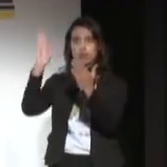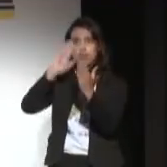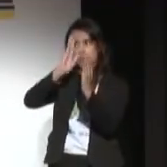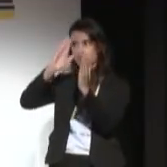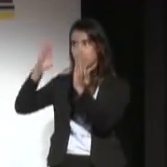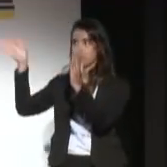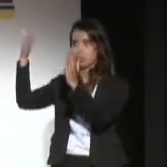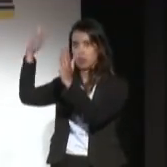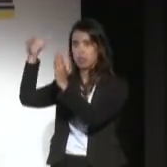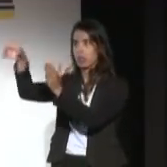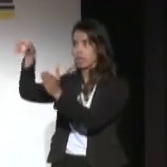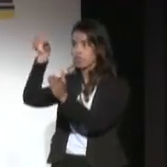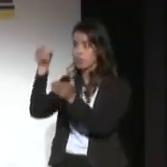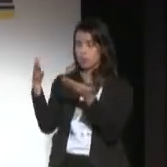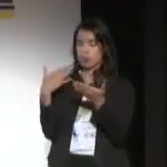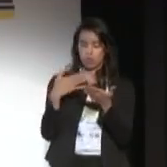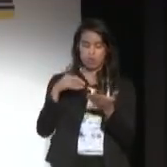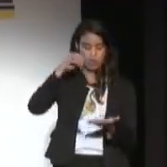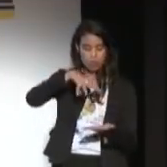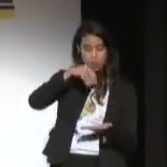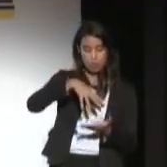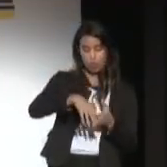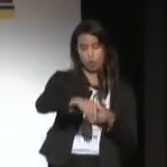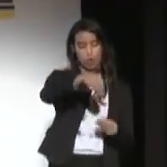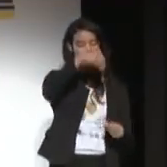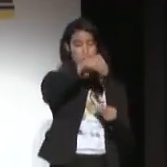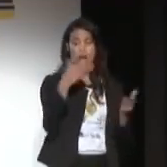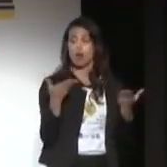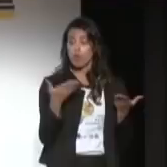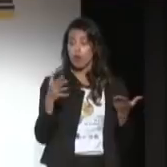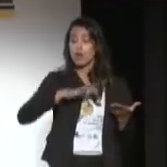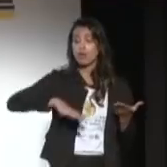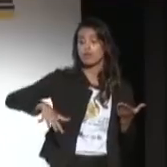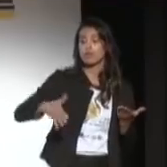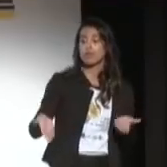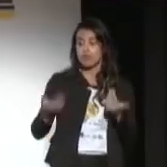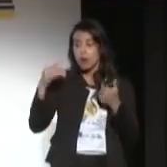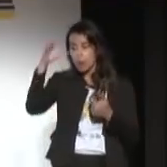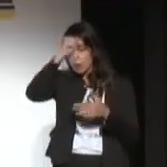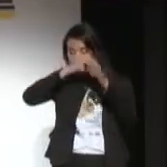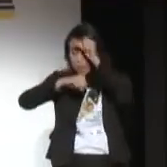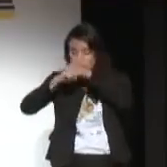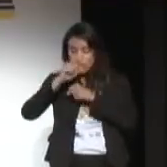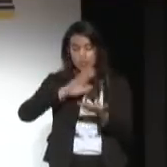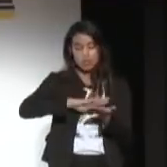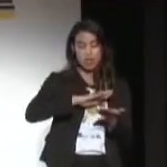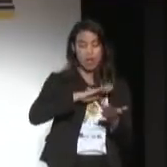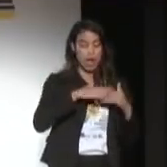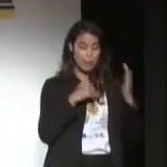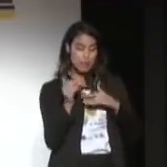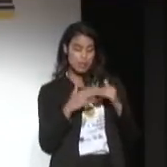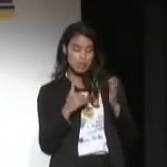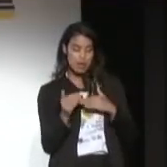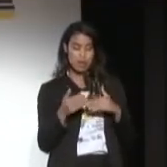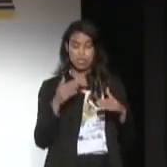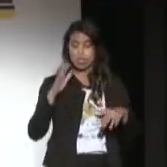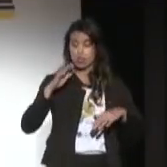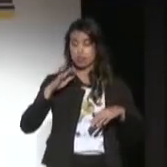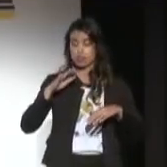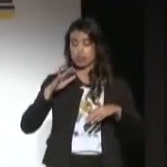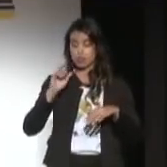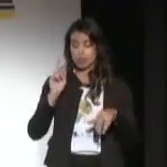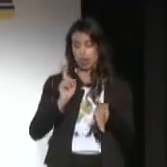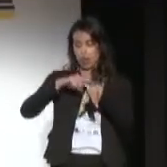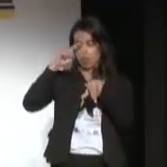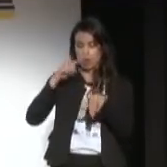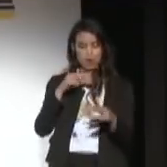livro, tiramos uma cópia e vamos agora aprender como se traduz essa habilidade e esse conteúdo na prática, lendo o livro,